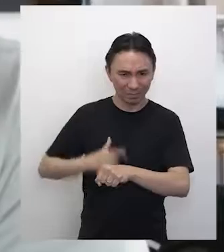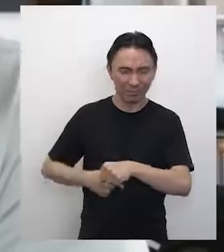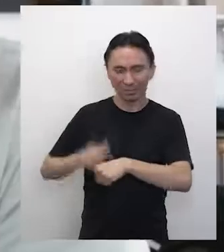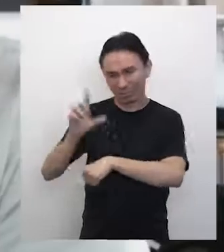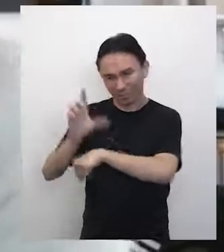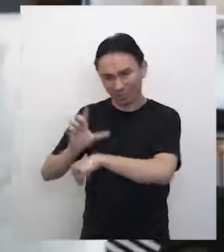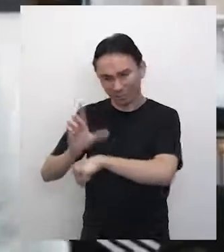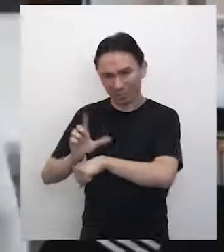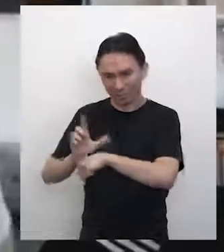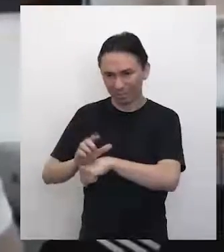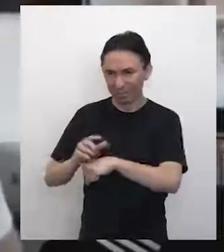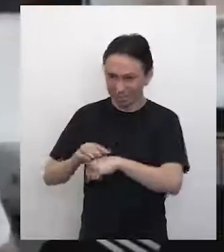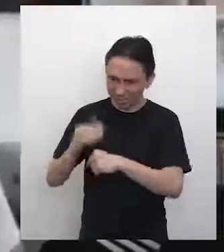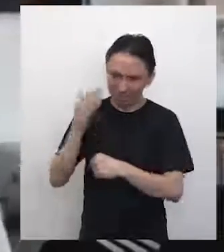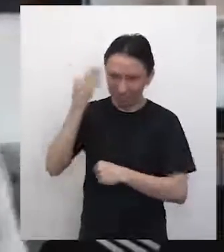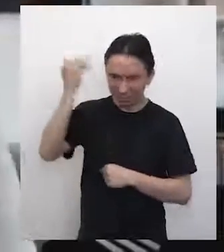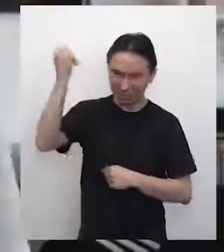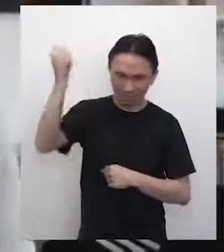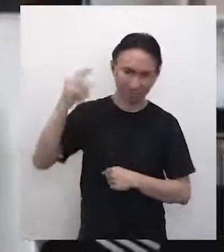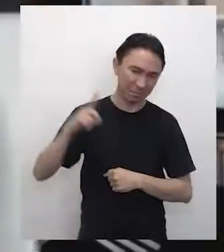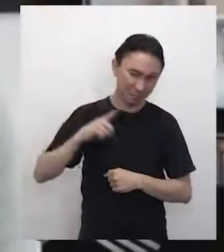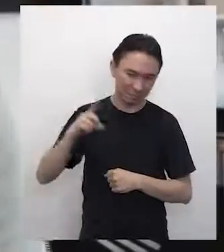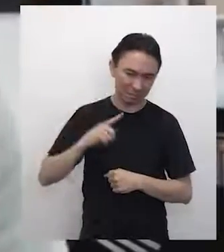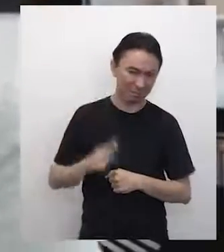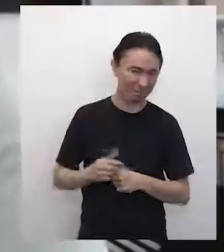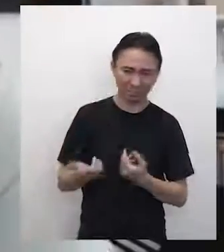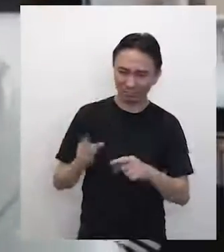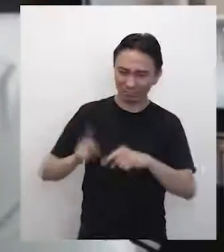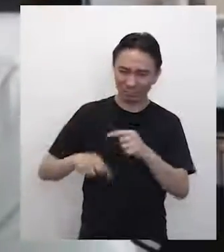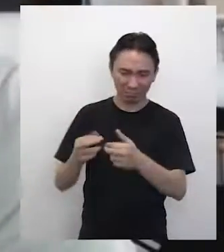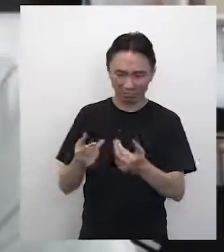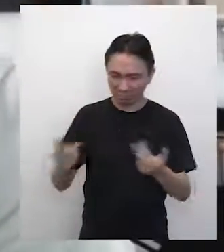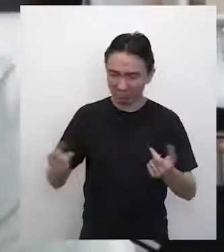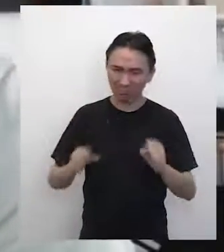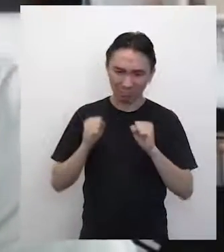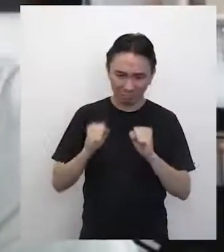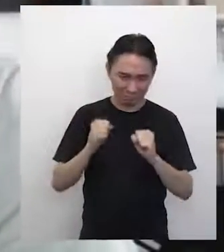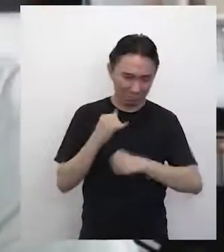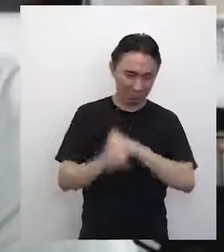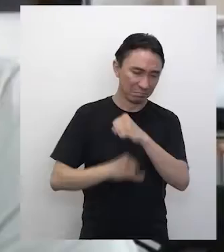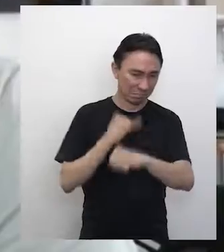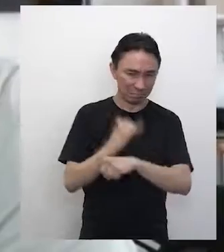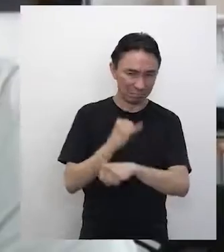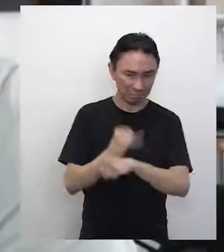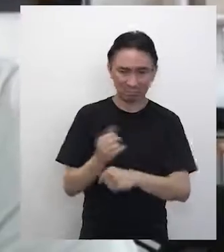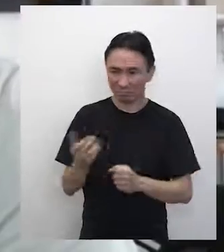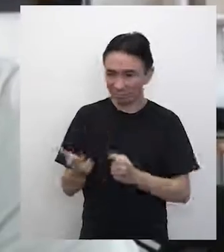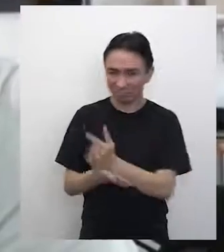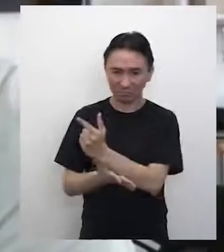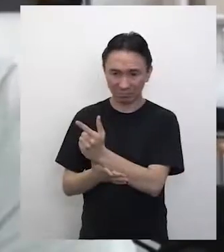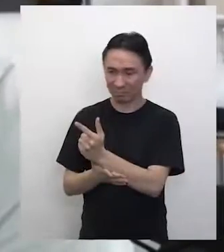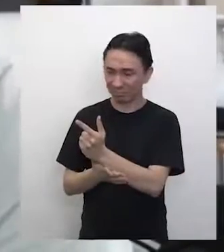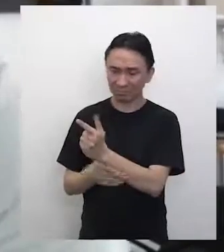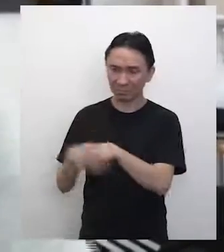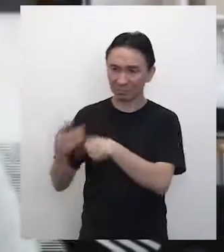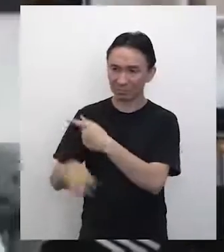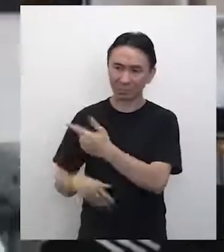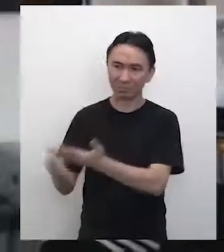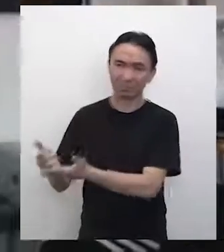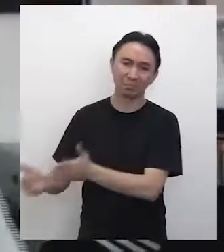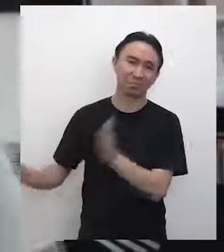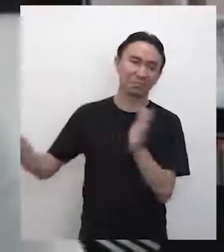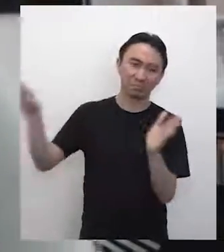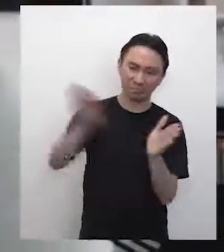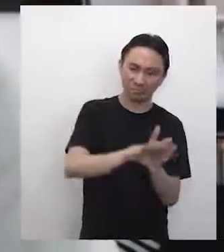mais. Então, vocês conseguem comprar, né, pela internet mesmo, fazem uma compra, chega na casa de vocês, está tudo certo. Né?